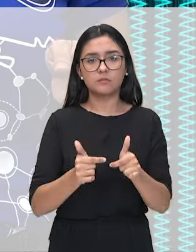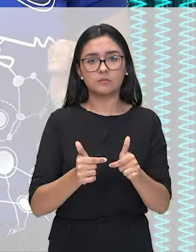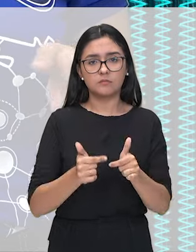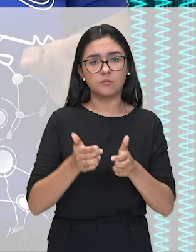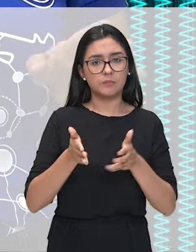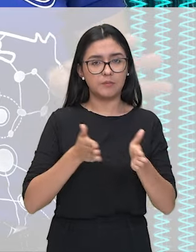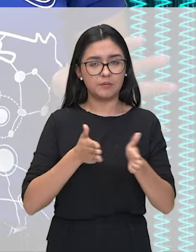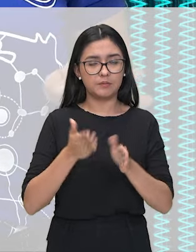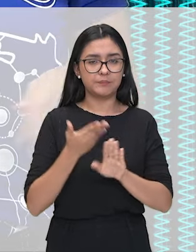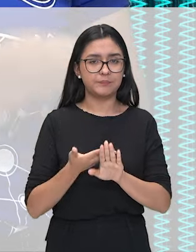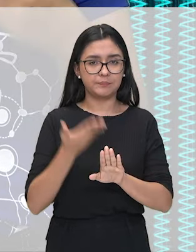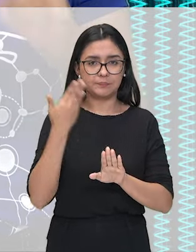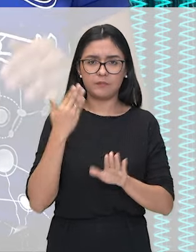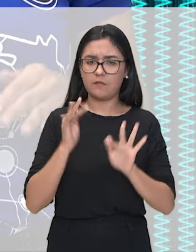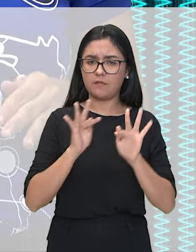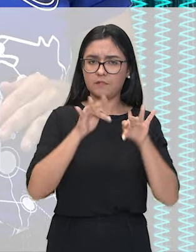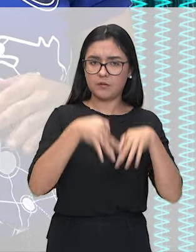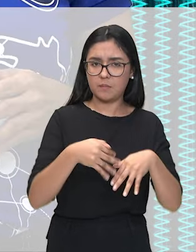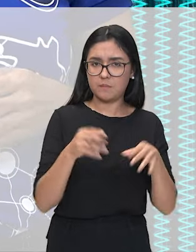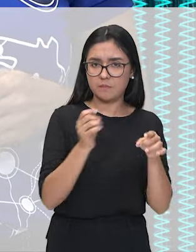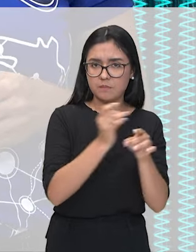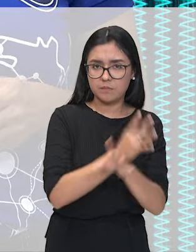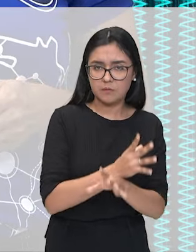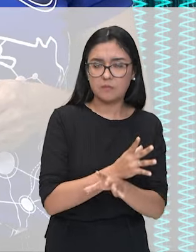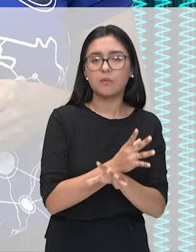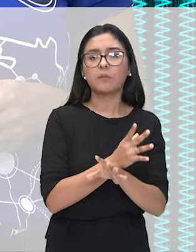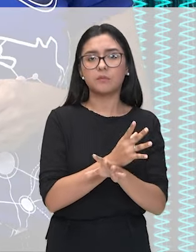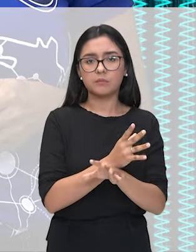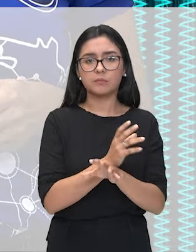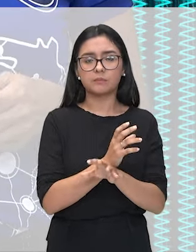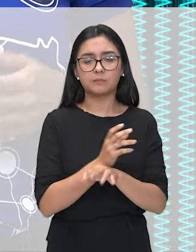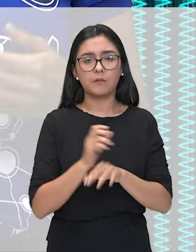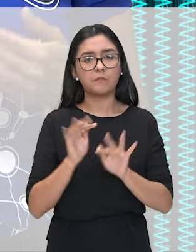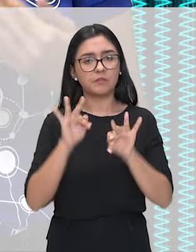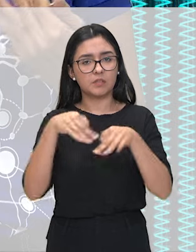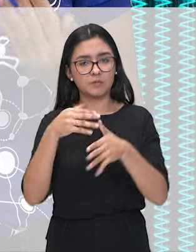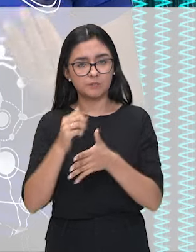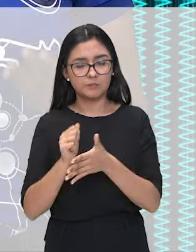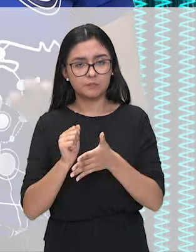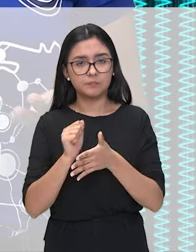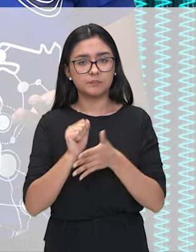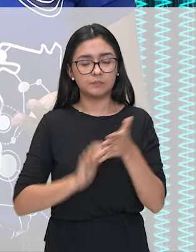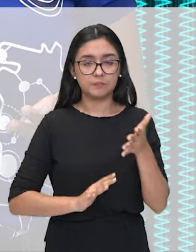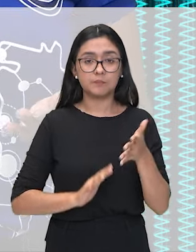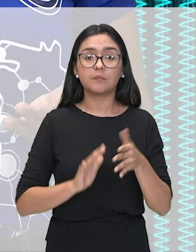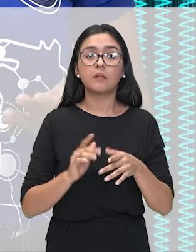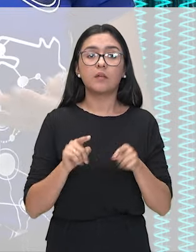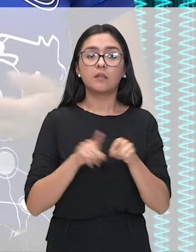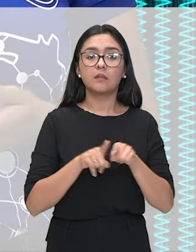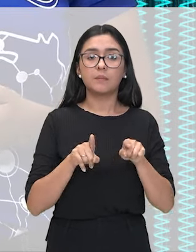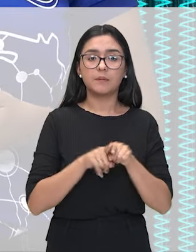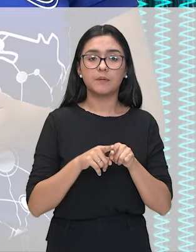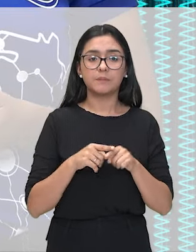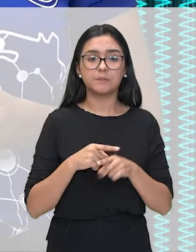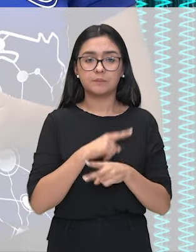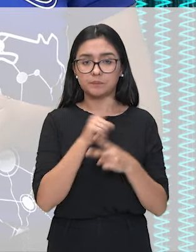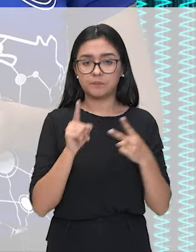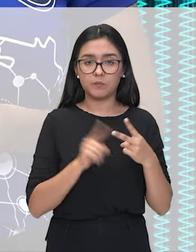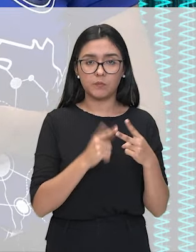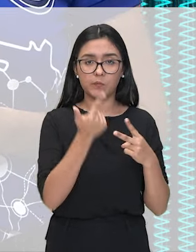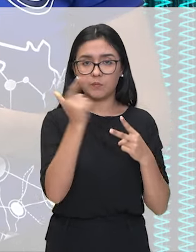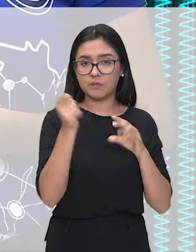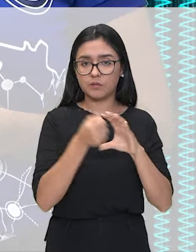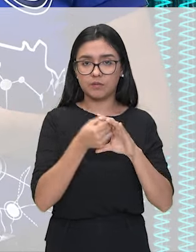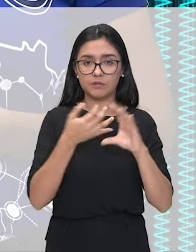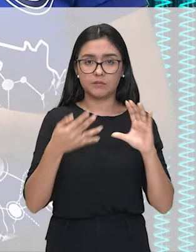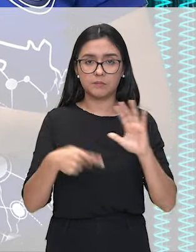an passado né acabou ali então finalizou a atividade que mais que nós temos a respeito do past